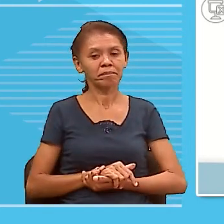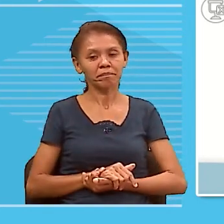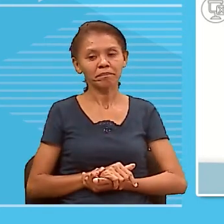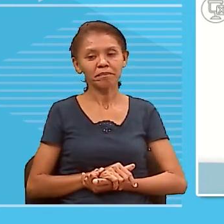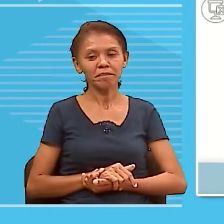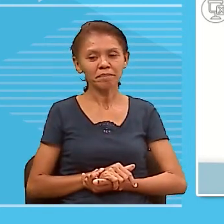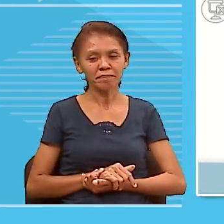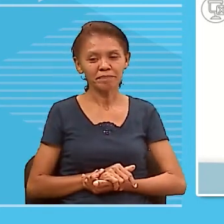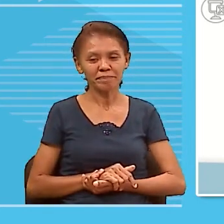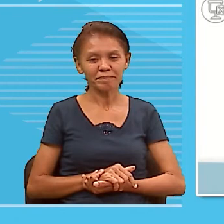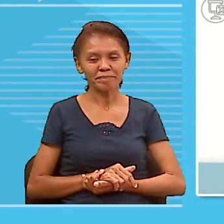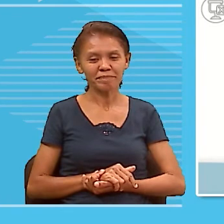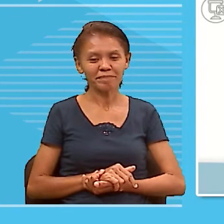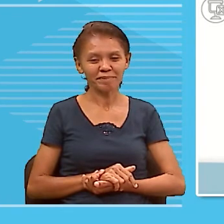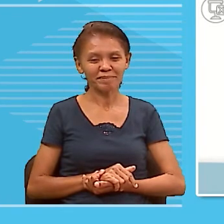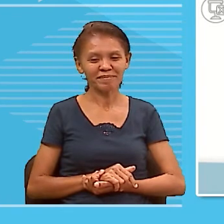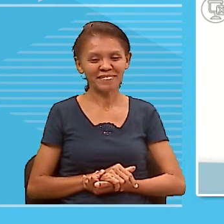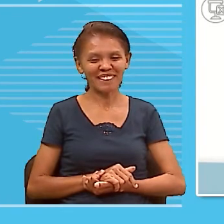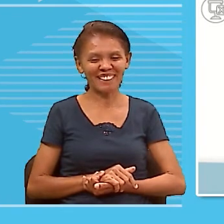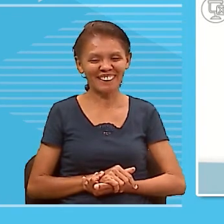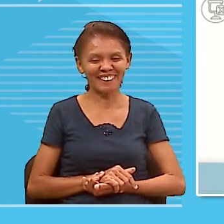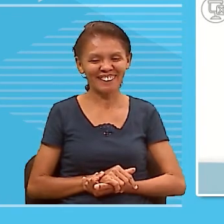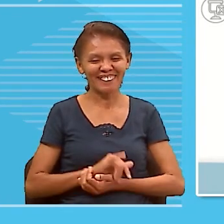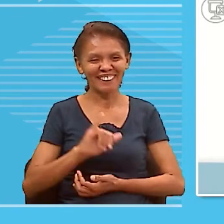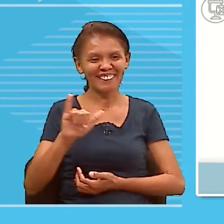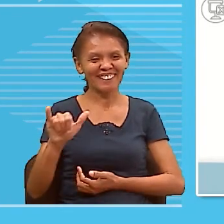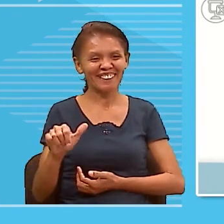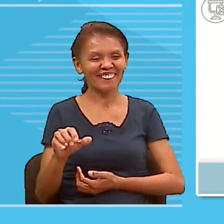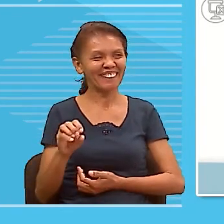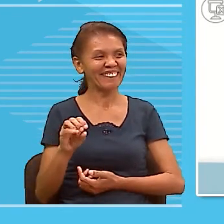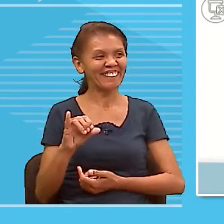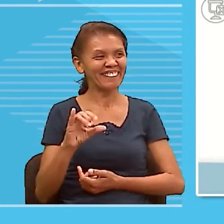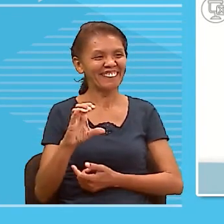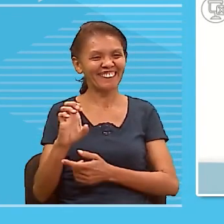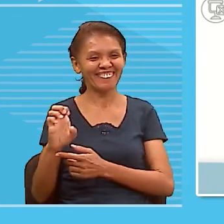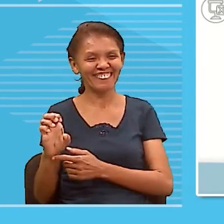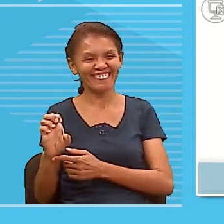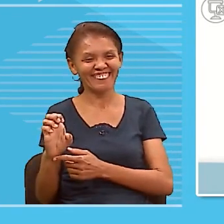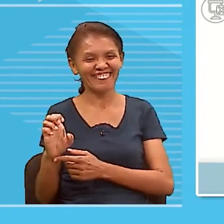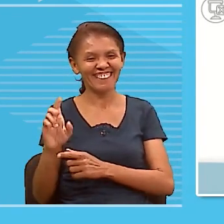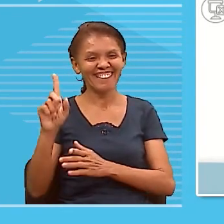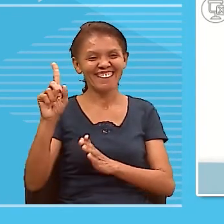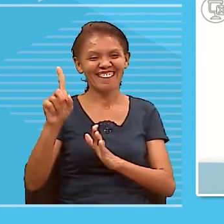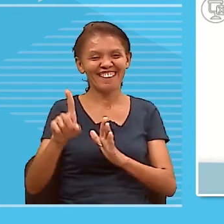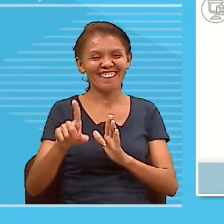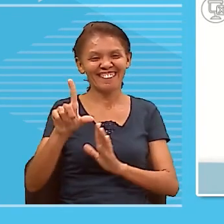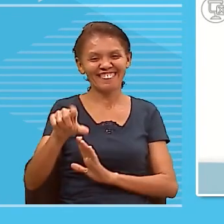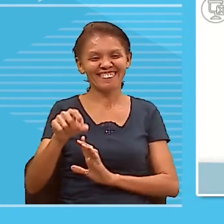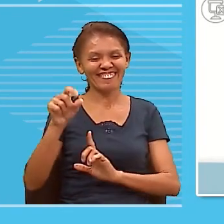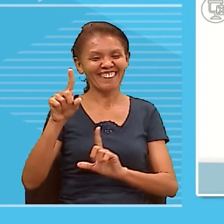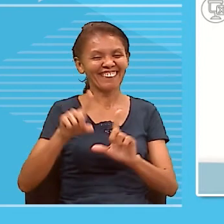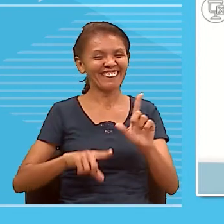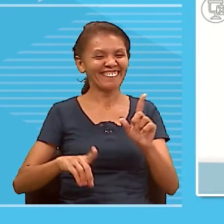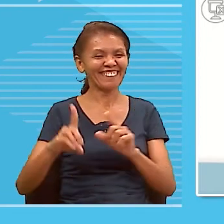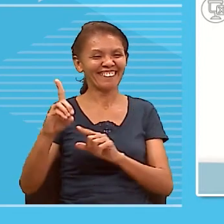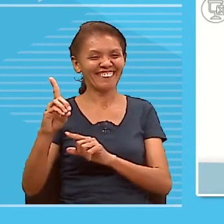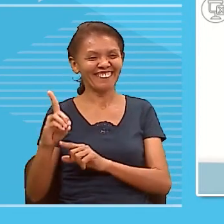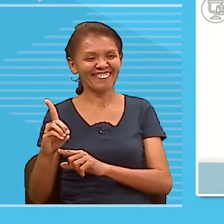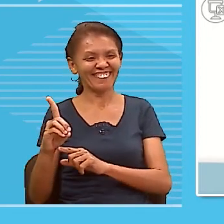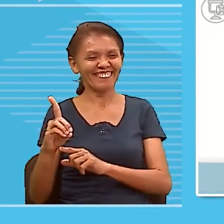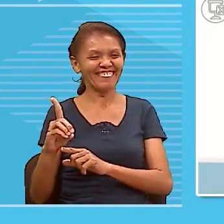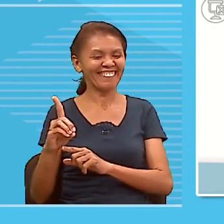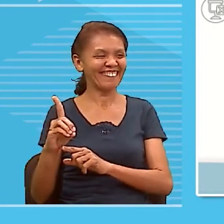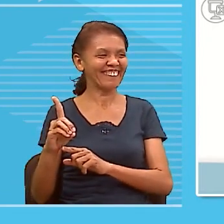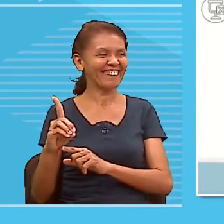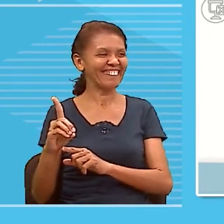a Joice disse eu ia marcar a de Deus e me ajude A ideia é